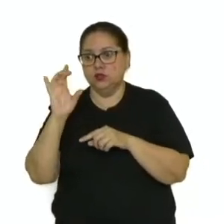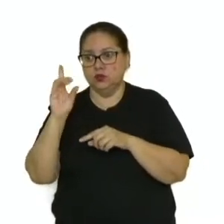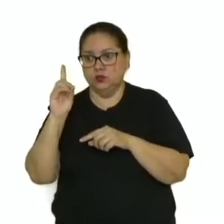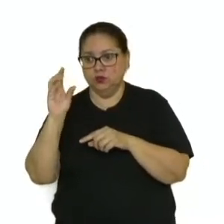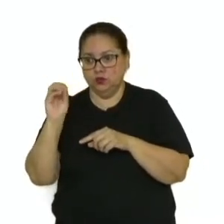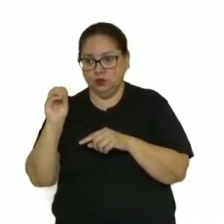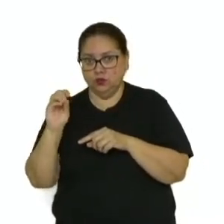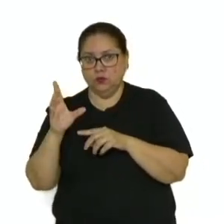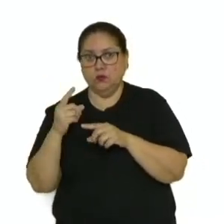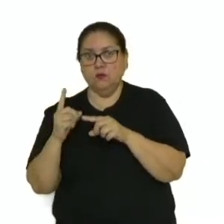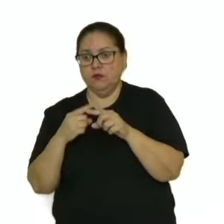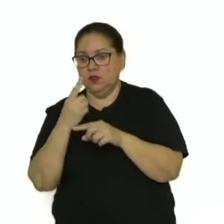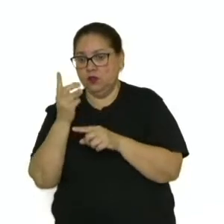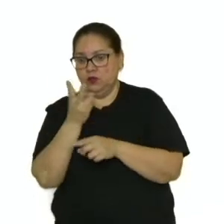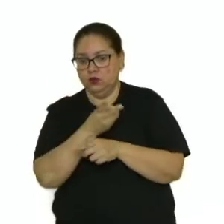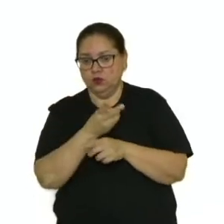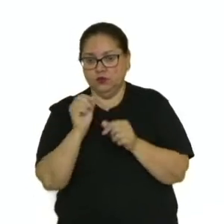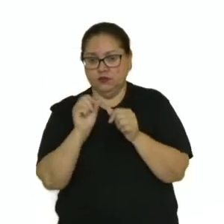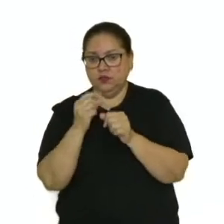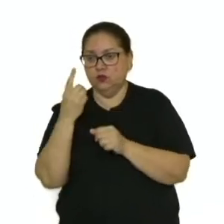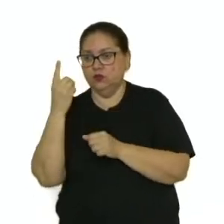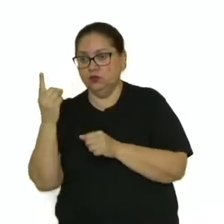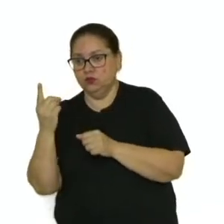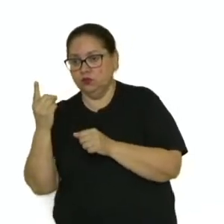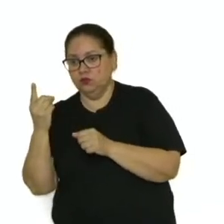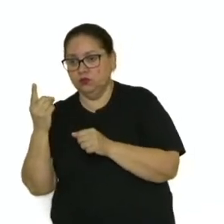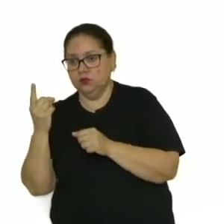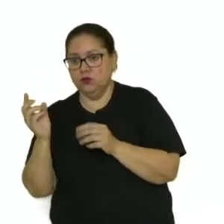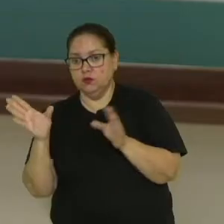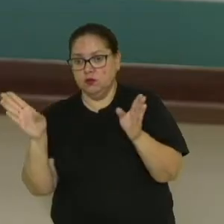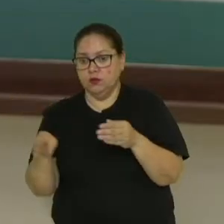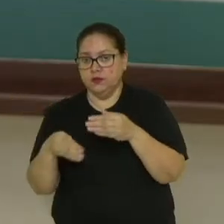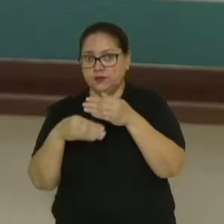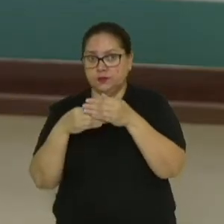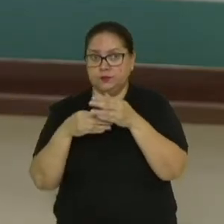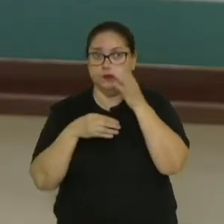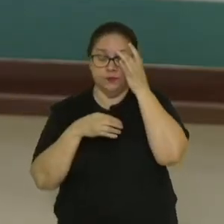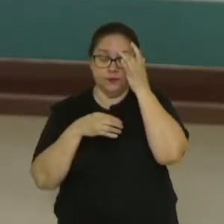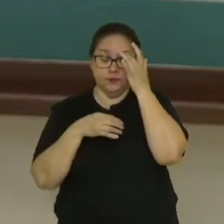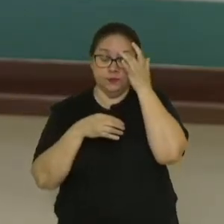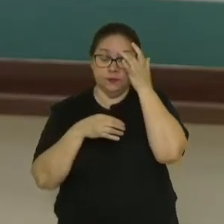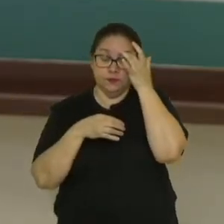dois formando um. Então, temos uma reação de síntese ou adição.